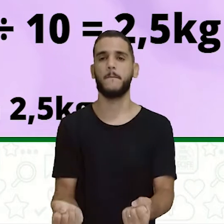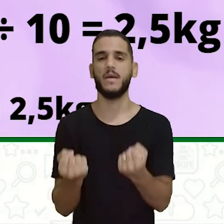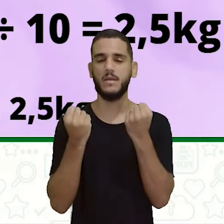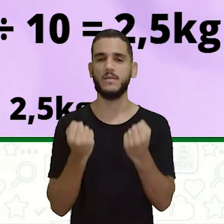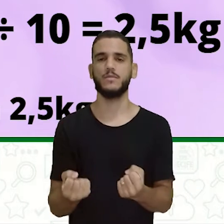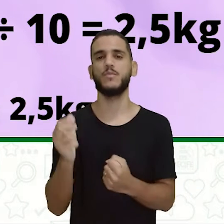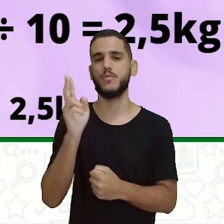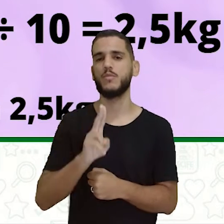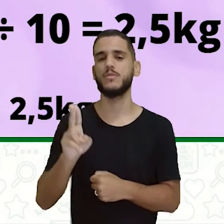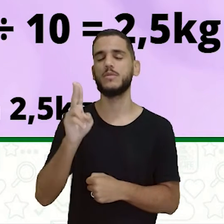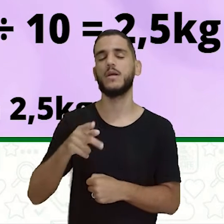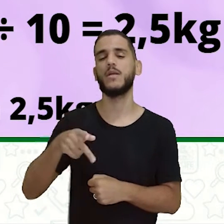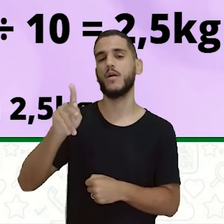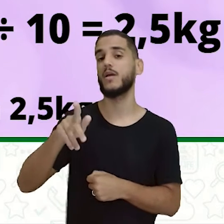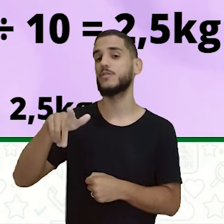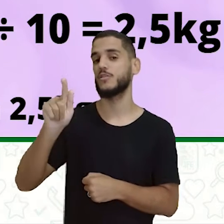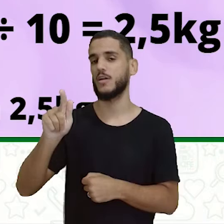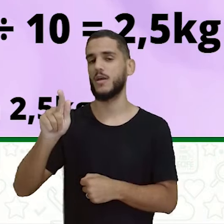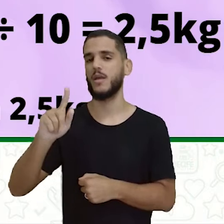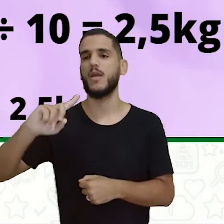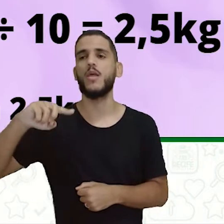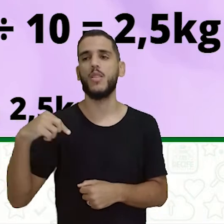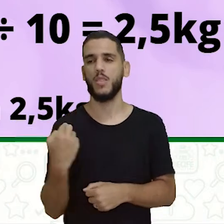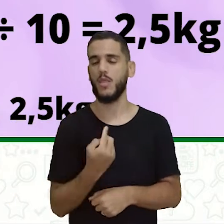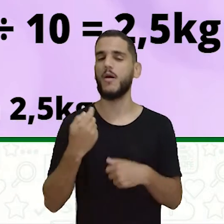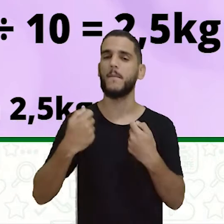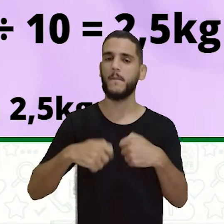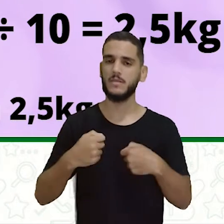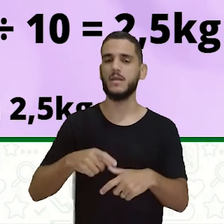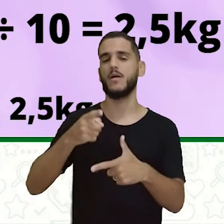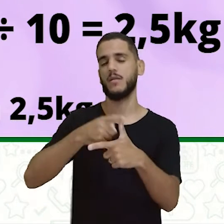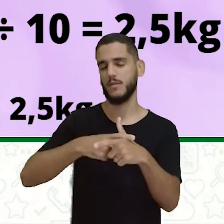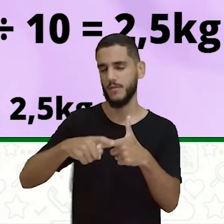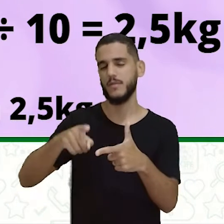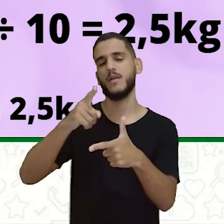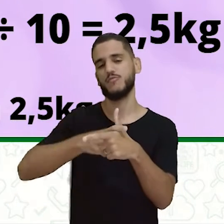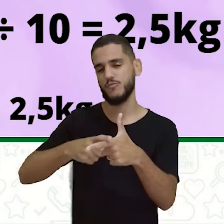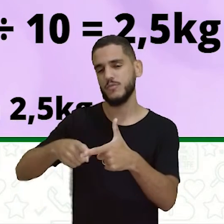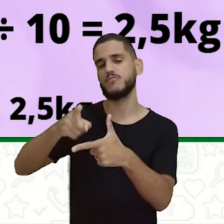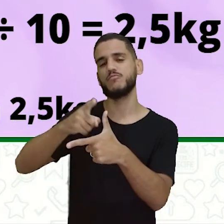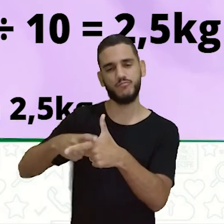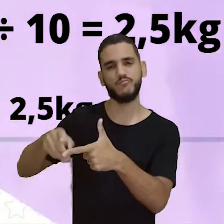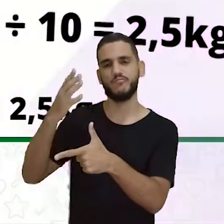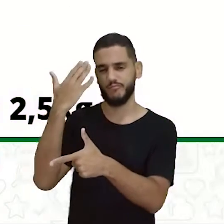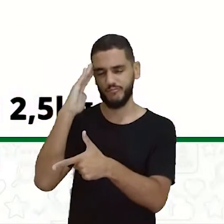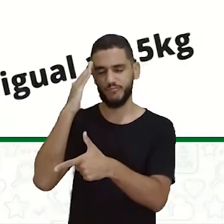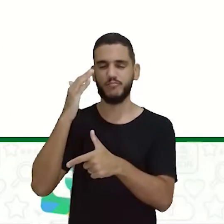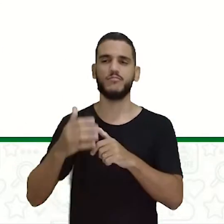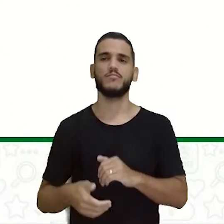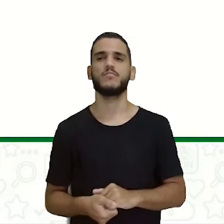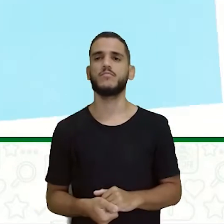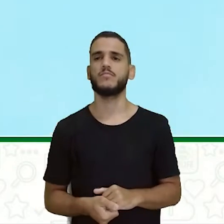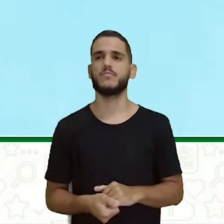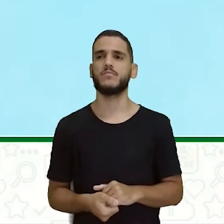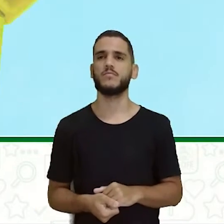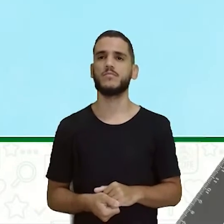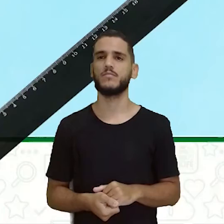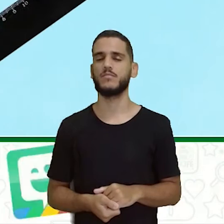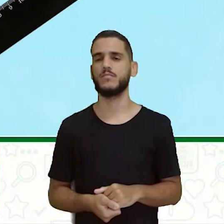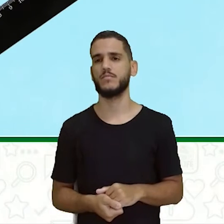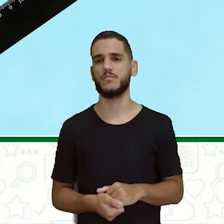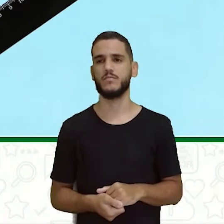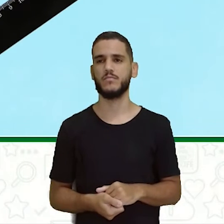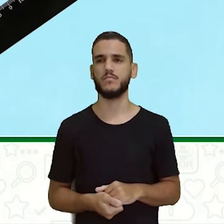em quilograma. E aí a gente tinha que fazer essas divisões. Certo? Aí eu